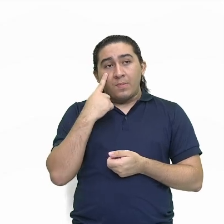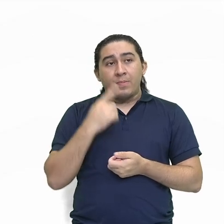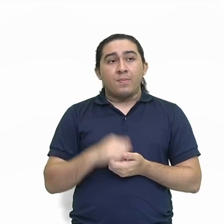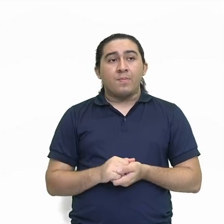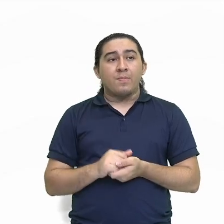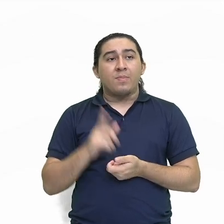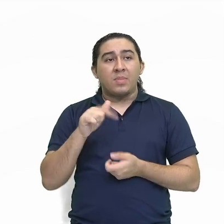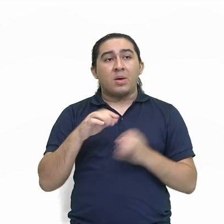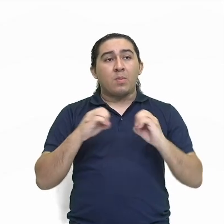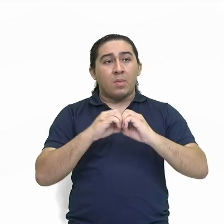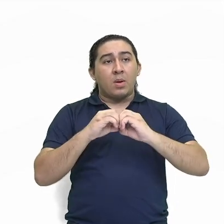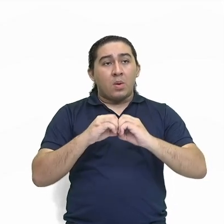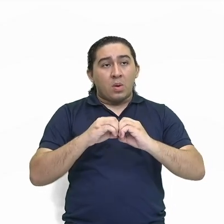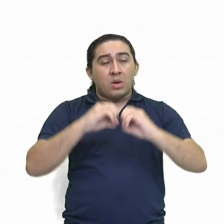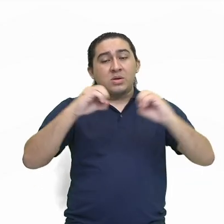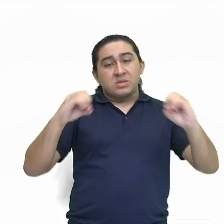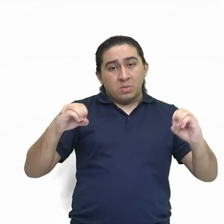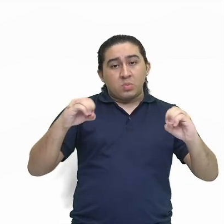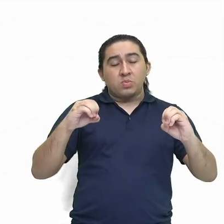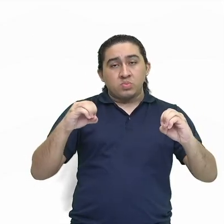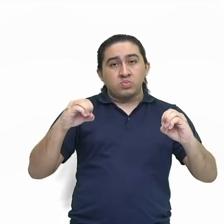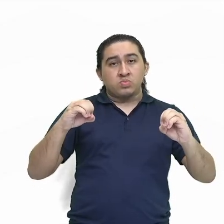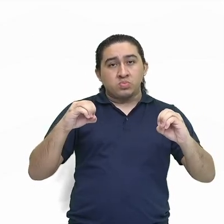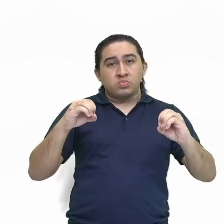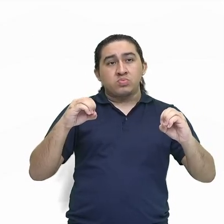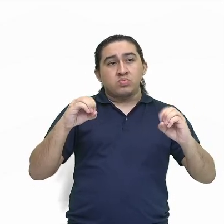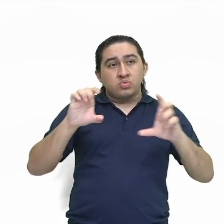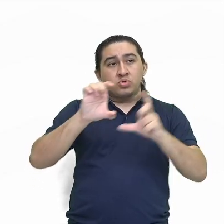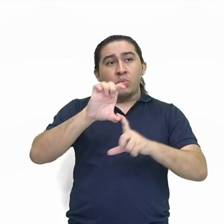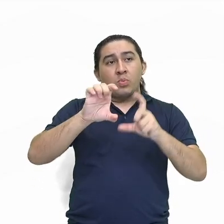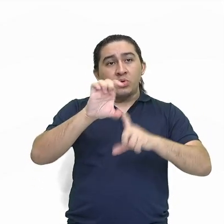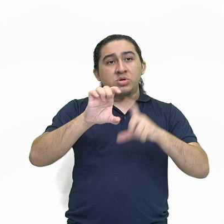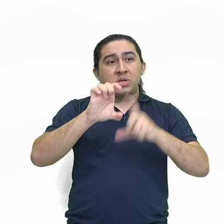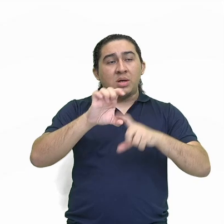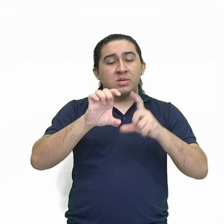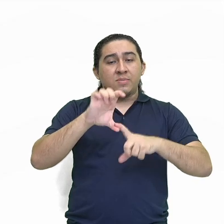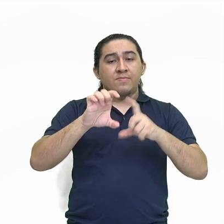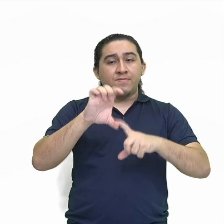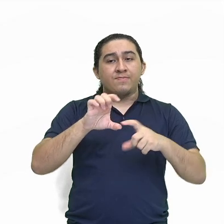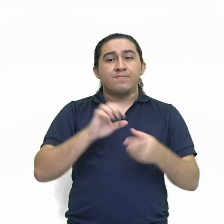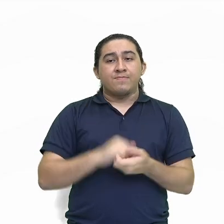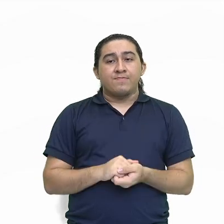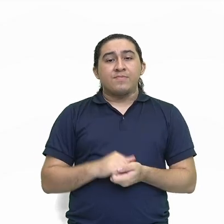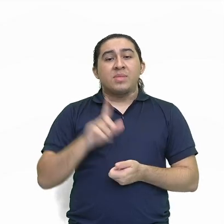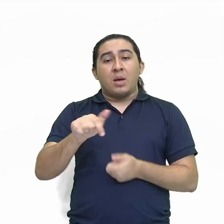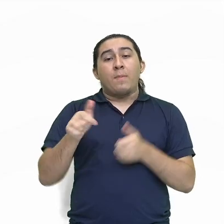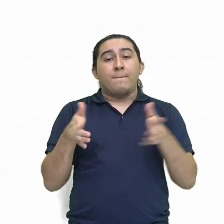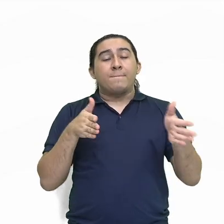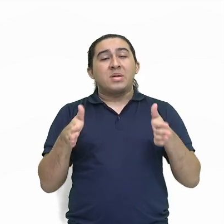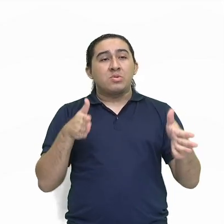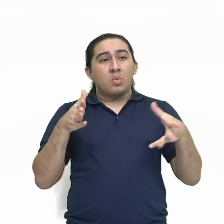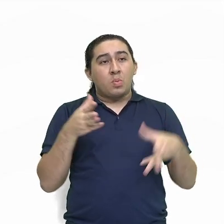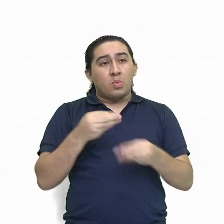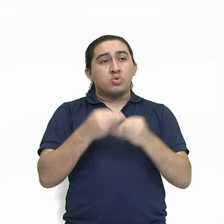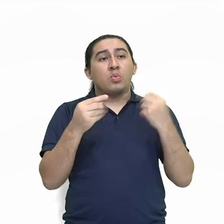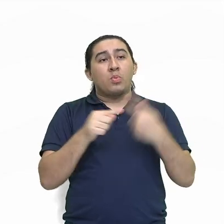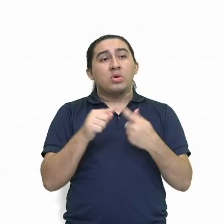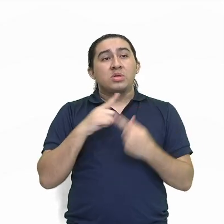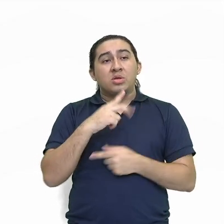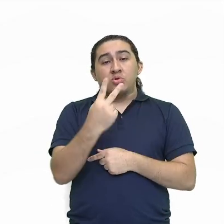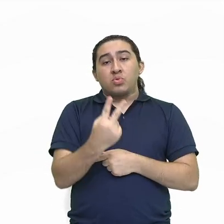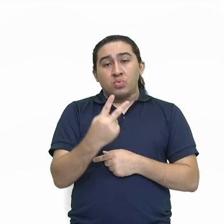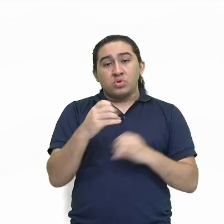uma oração subordinada, ela vai ser um período composto, porque vai ser formada por